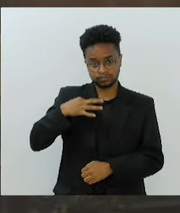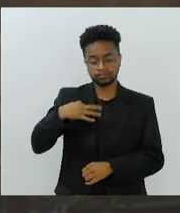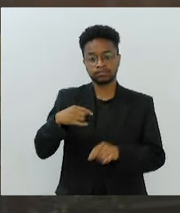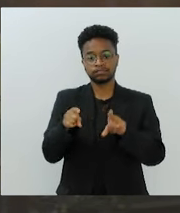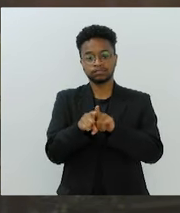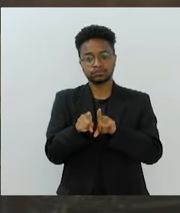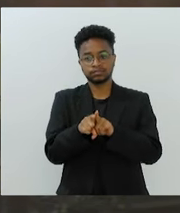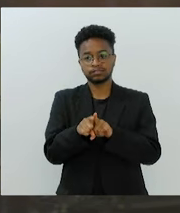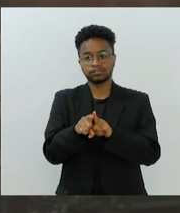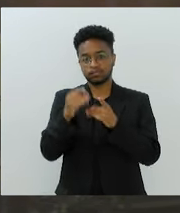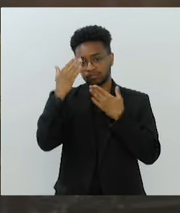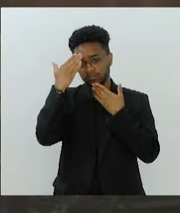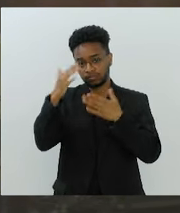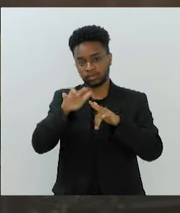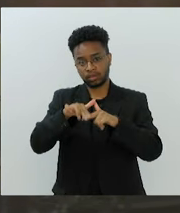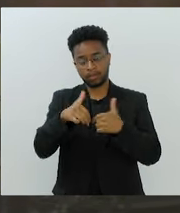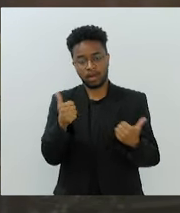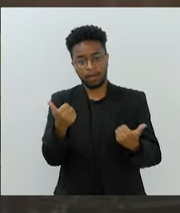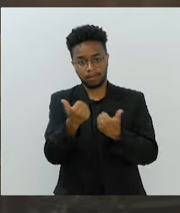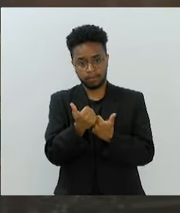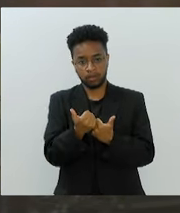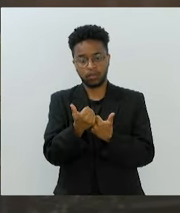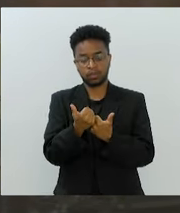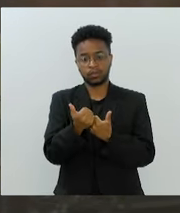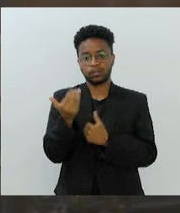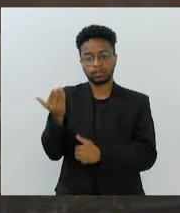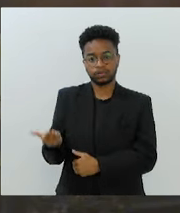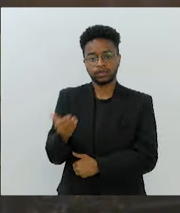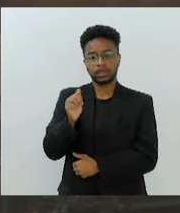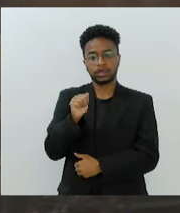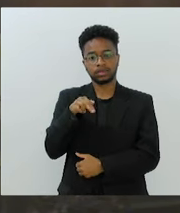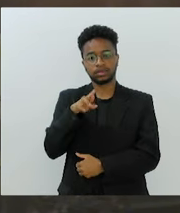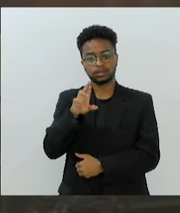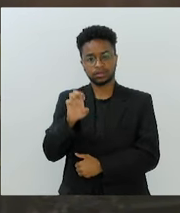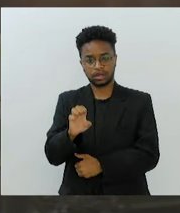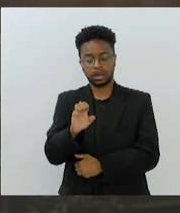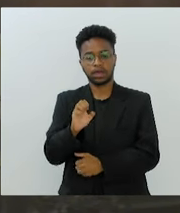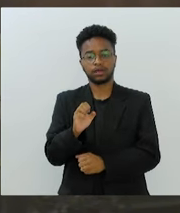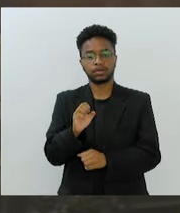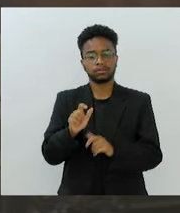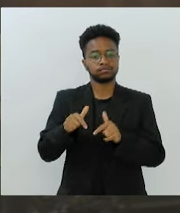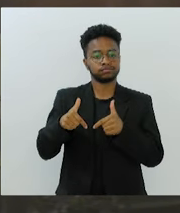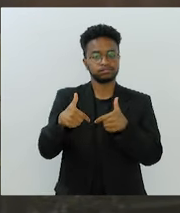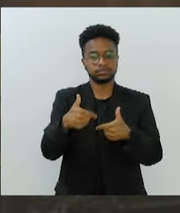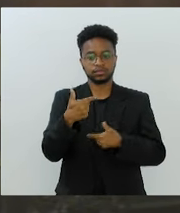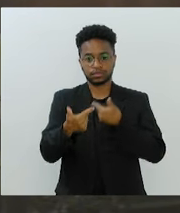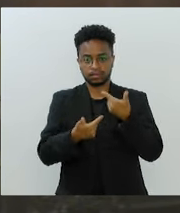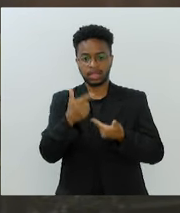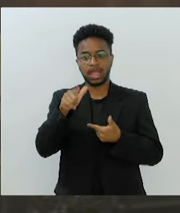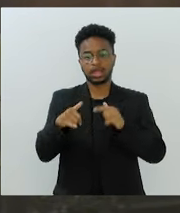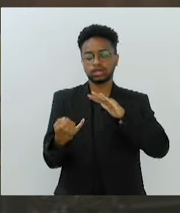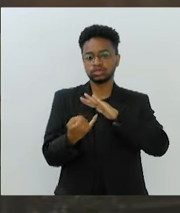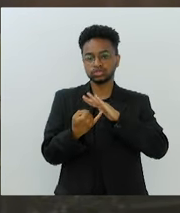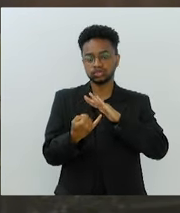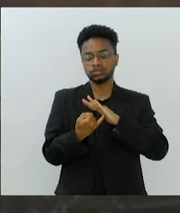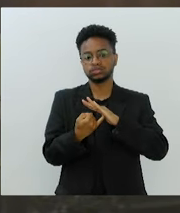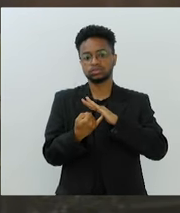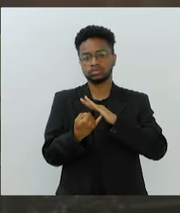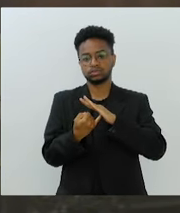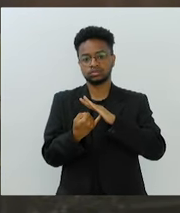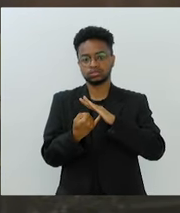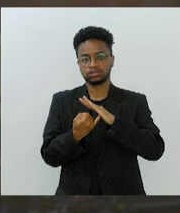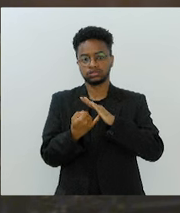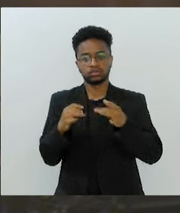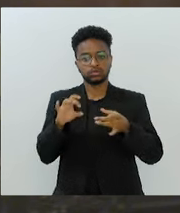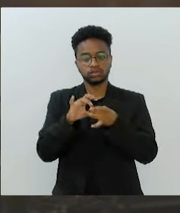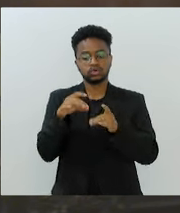agradecidos com o apoio que o André dá a esse trabalho. Para quem não conhece, é uma instituição da